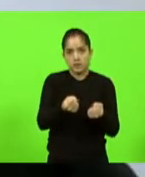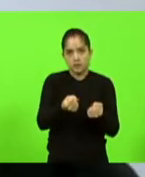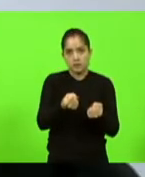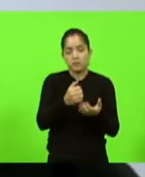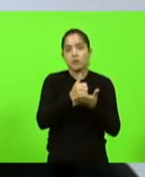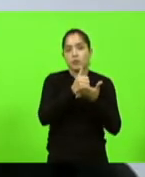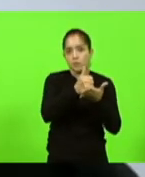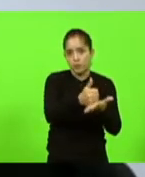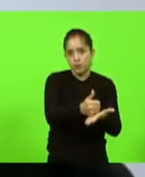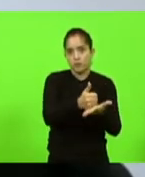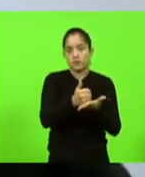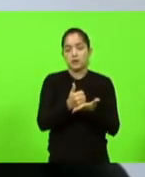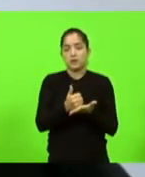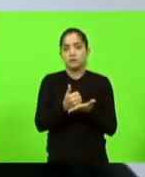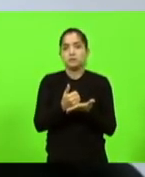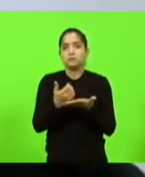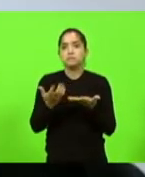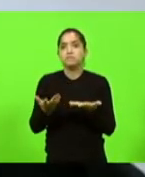porque é algo até